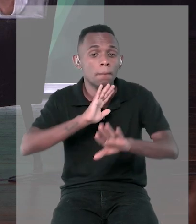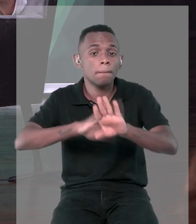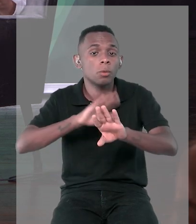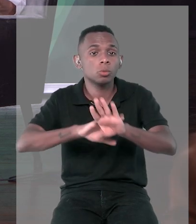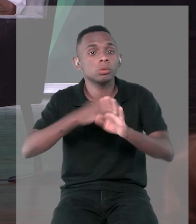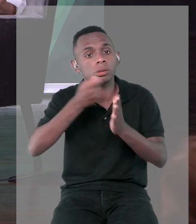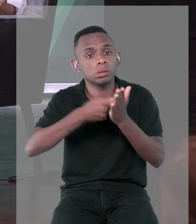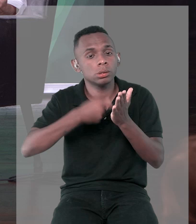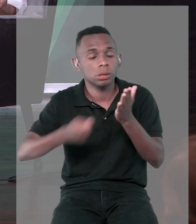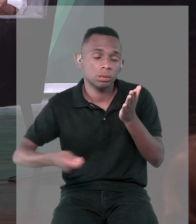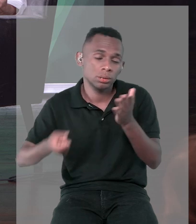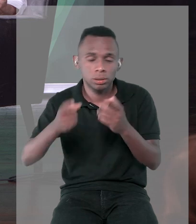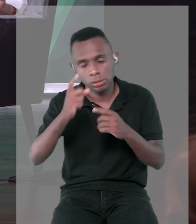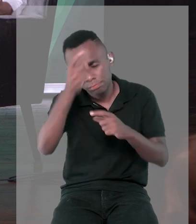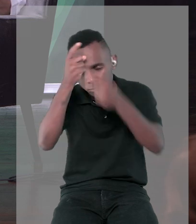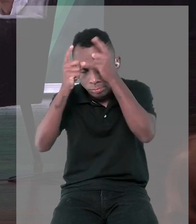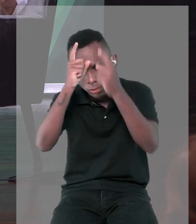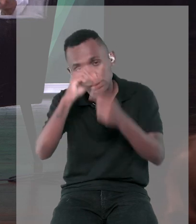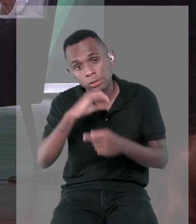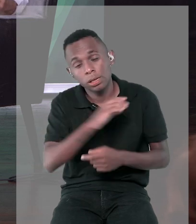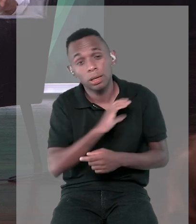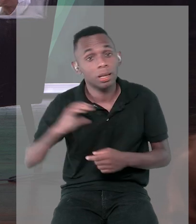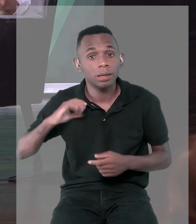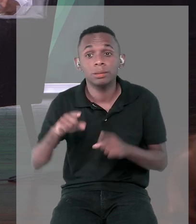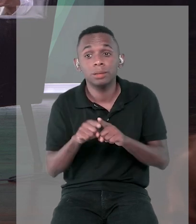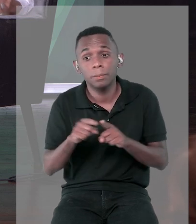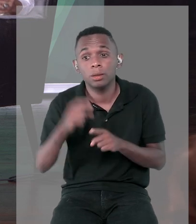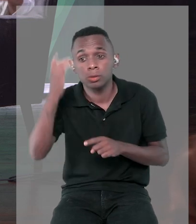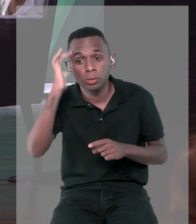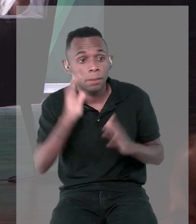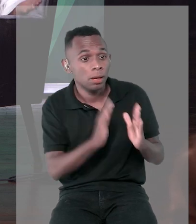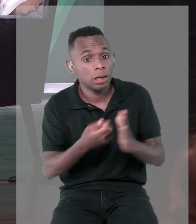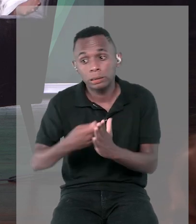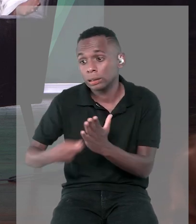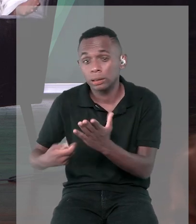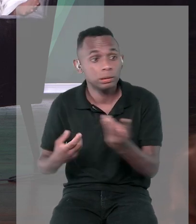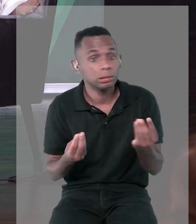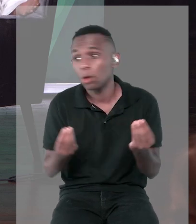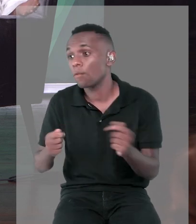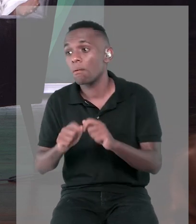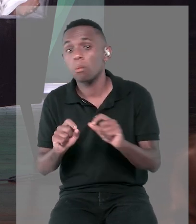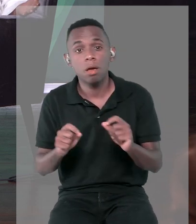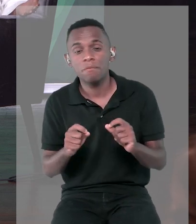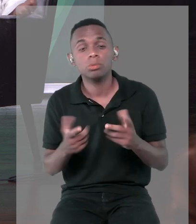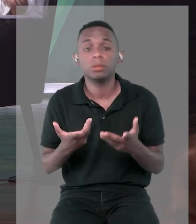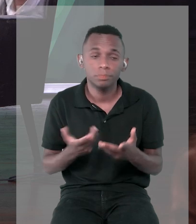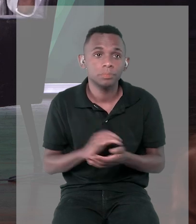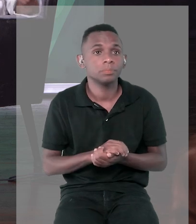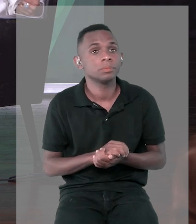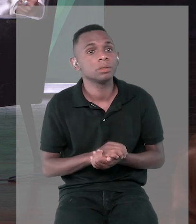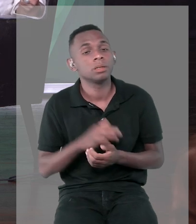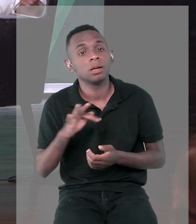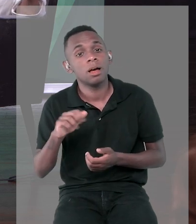da criação da Clarice e o tormento dela de não saber o que fazia com os fragmentos. O